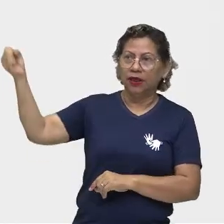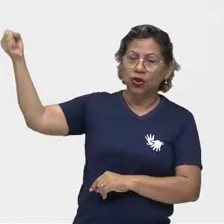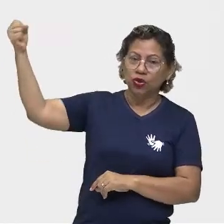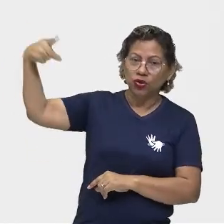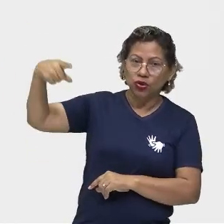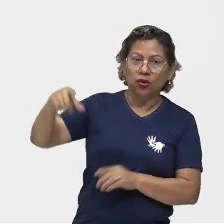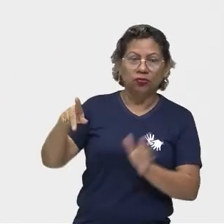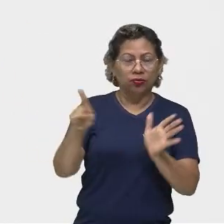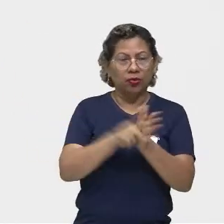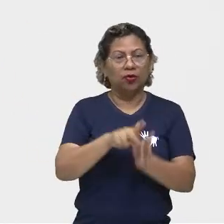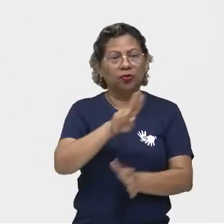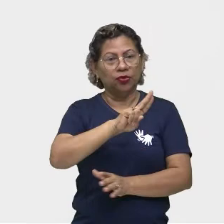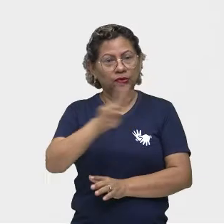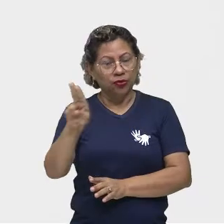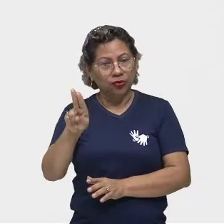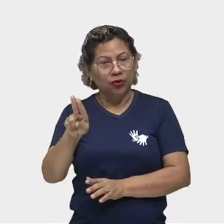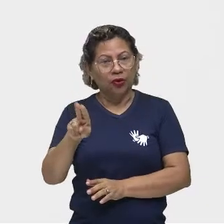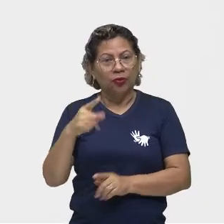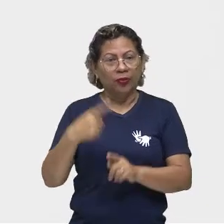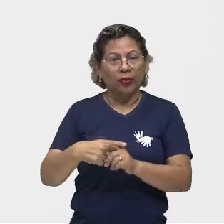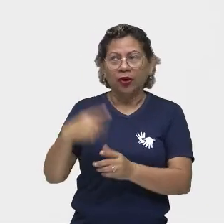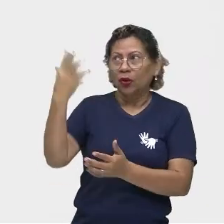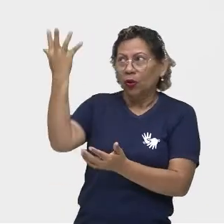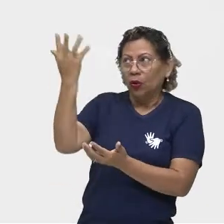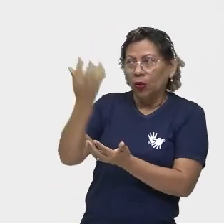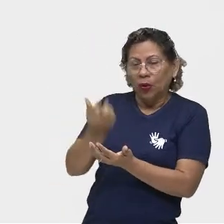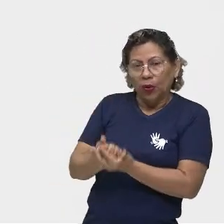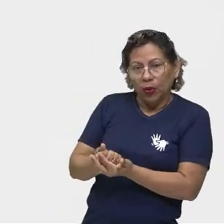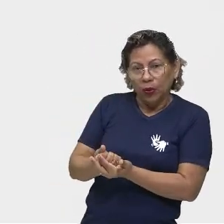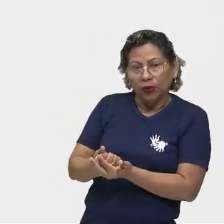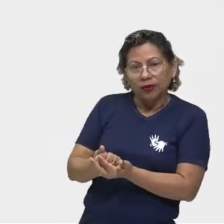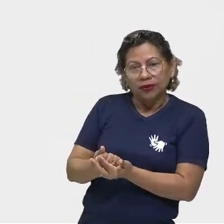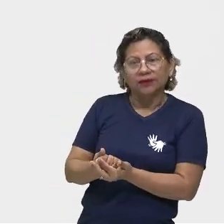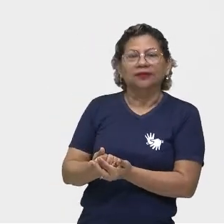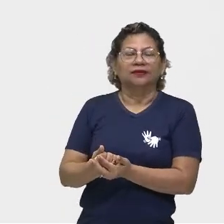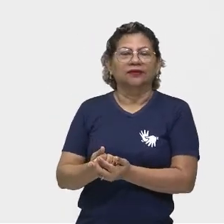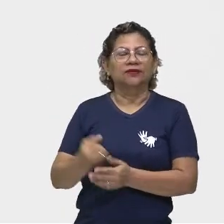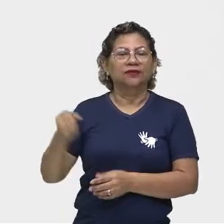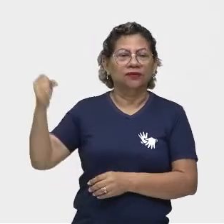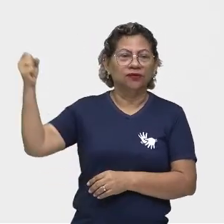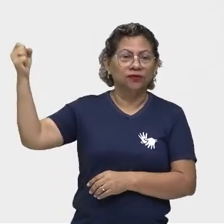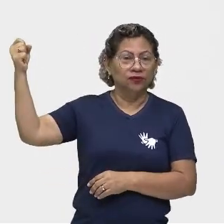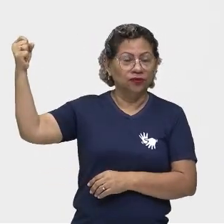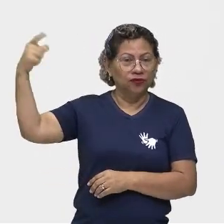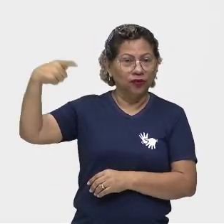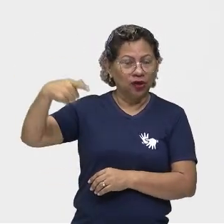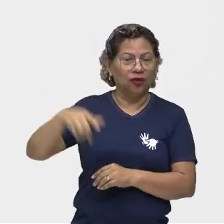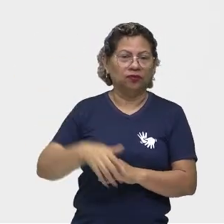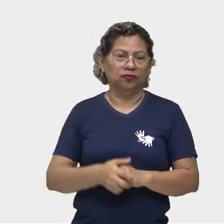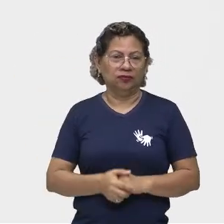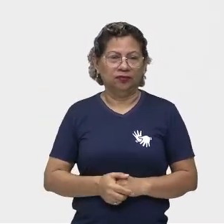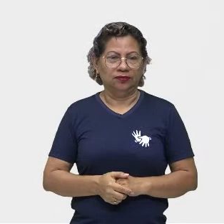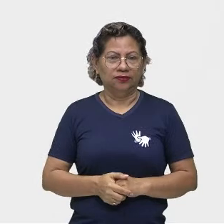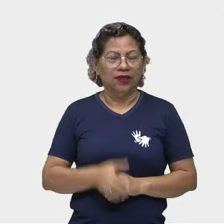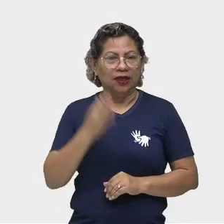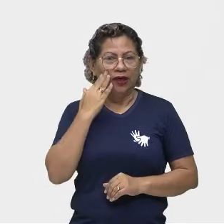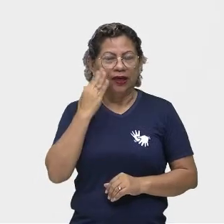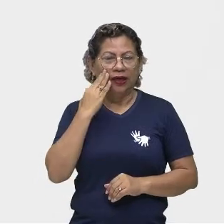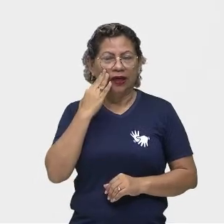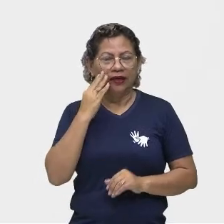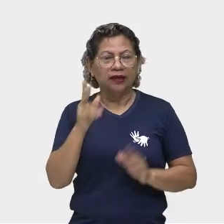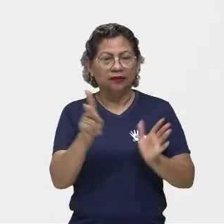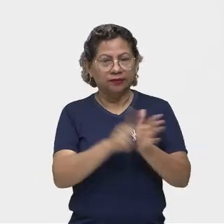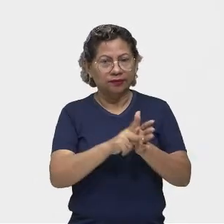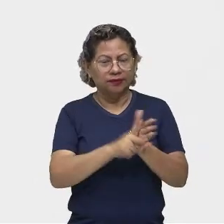já diz, olha aí, ó, ela é obtida através do calor e da luz do sol, né? Então aqui na nossa região, por exemplo,